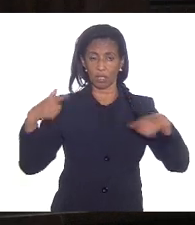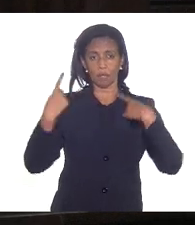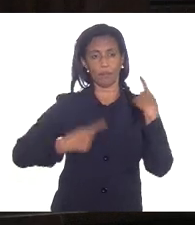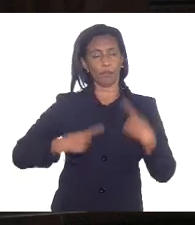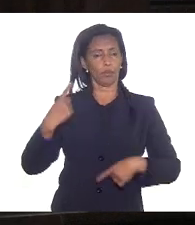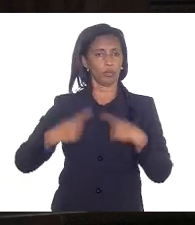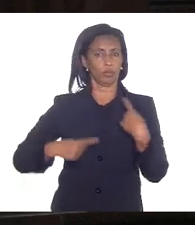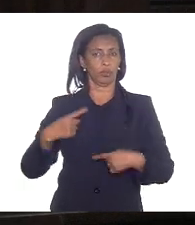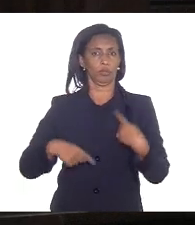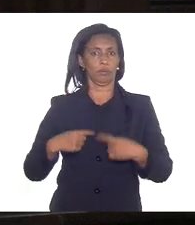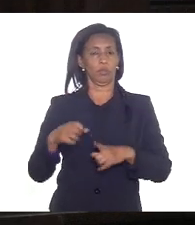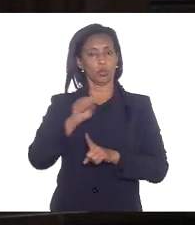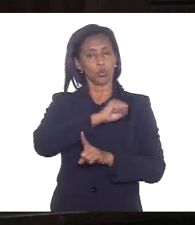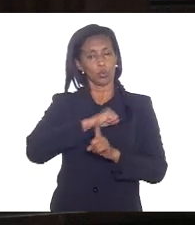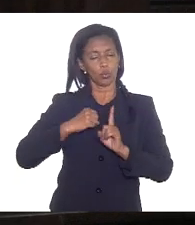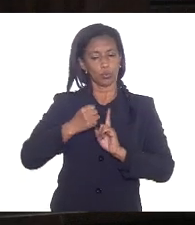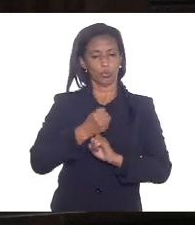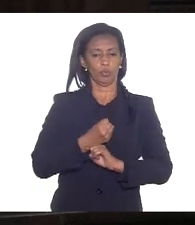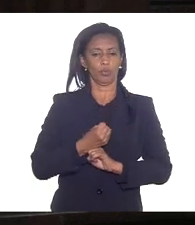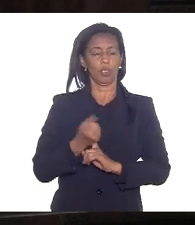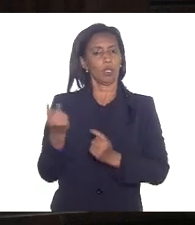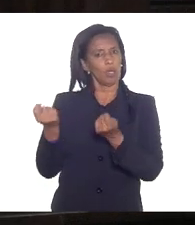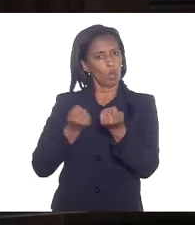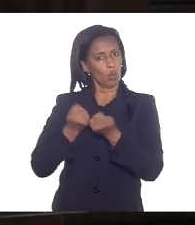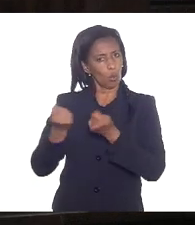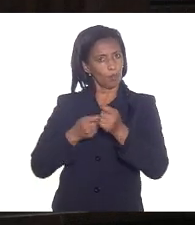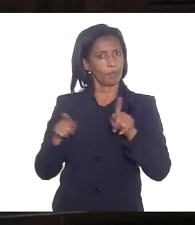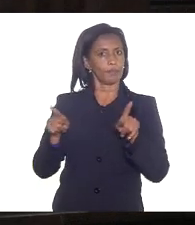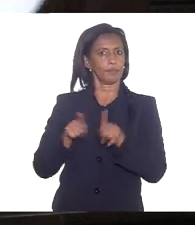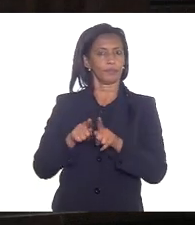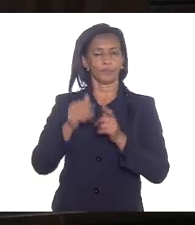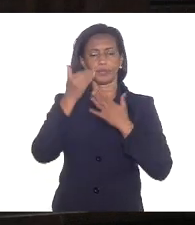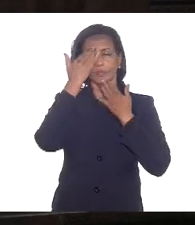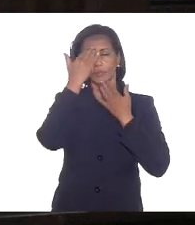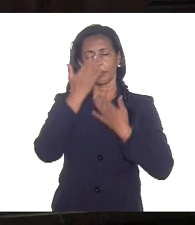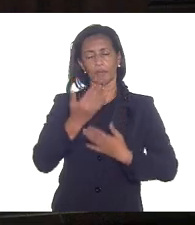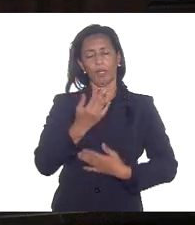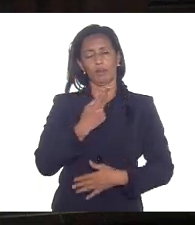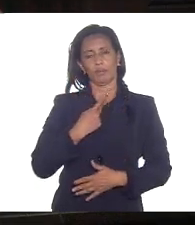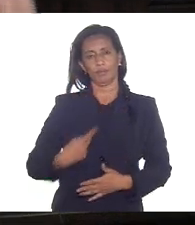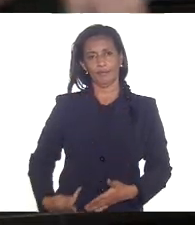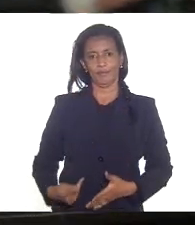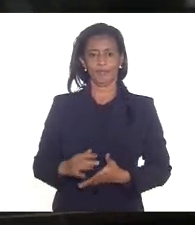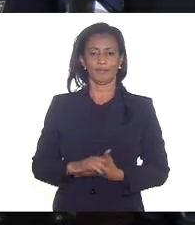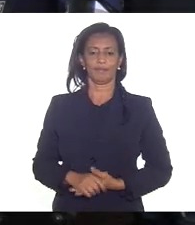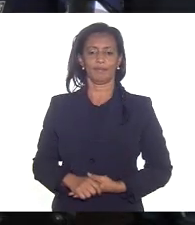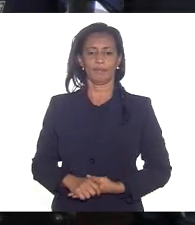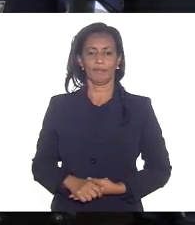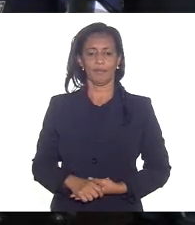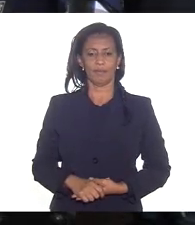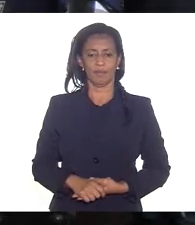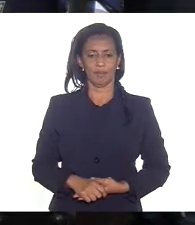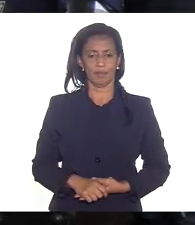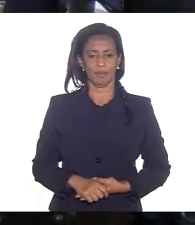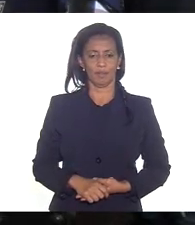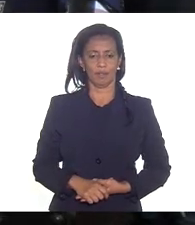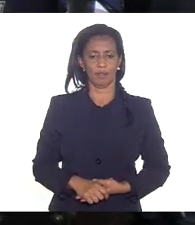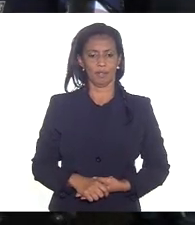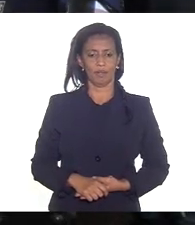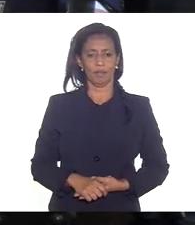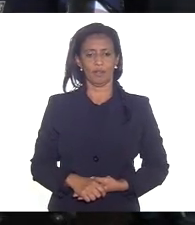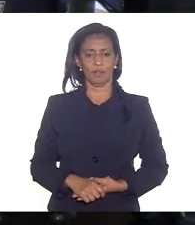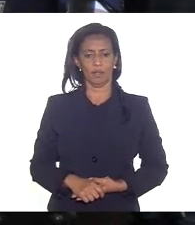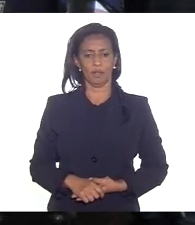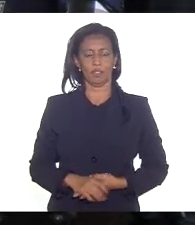politicamente socialmente e economicamente obrigado senhor presidente o deputado a Renata